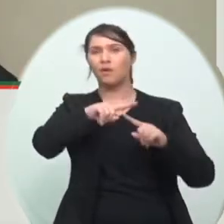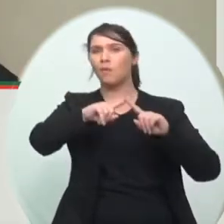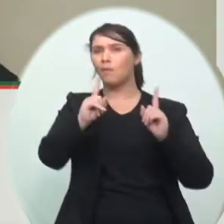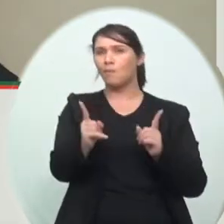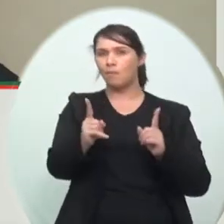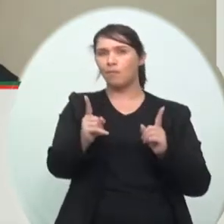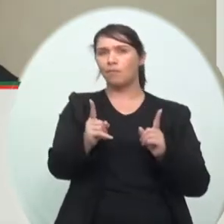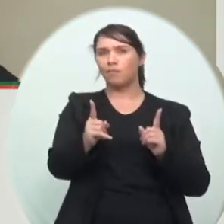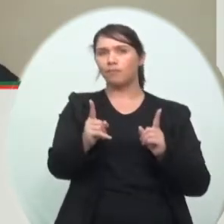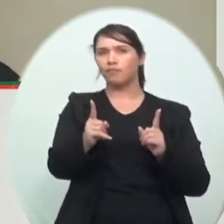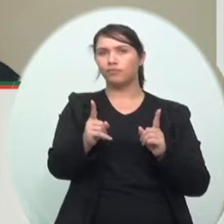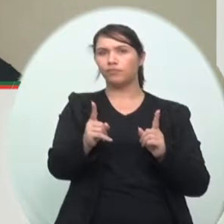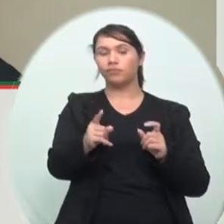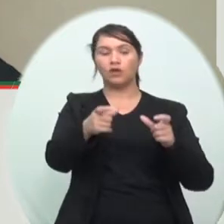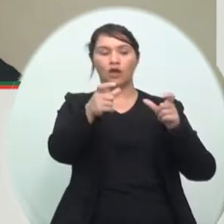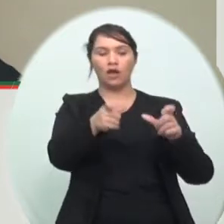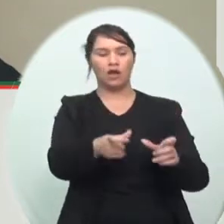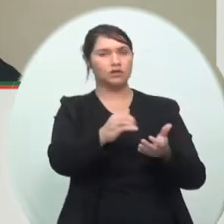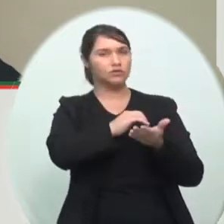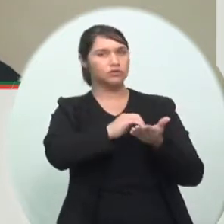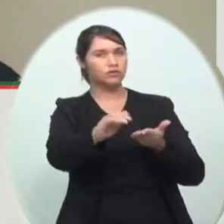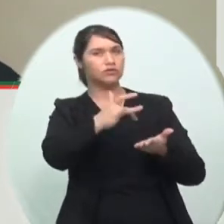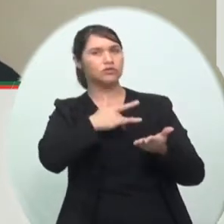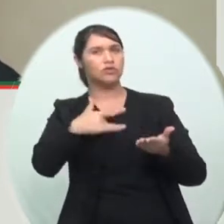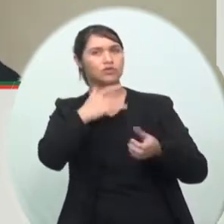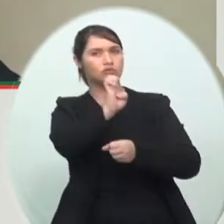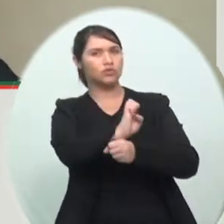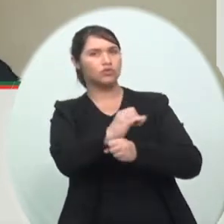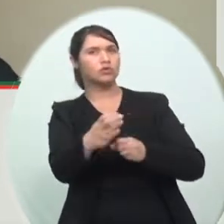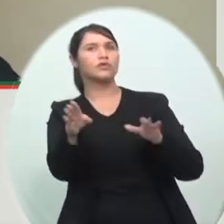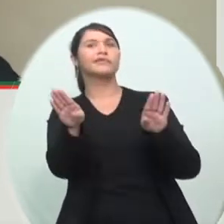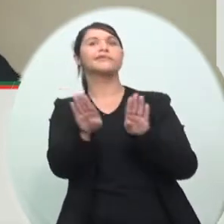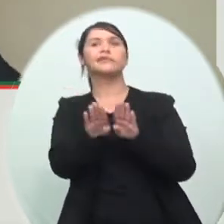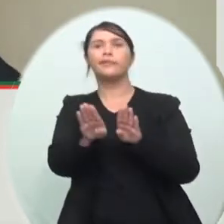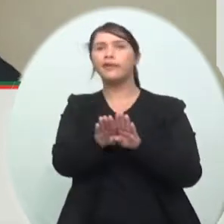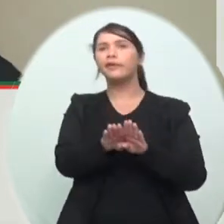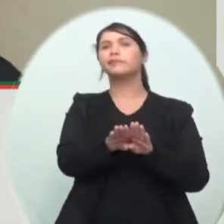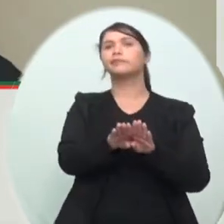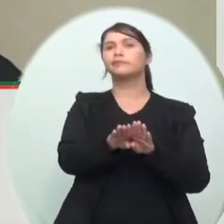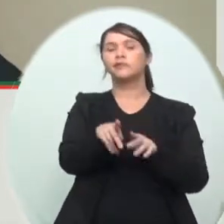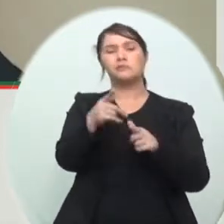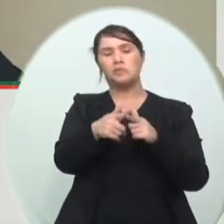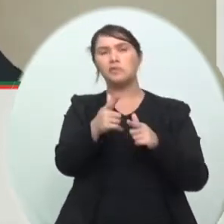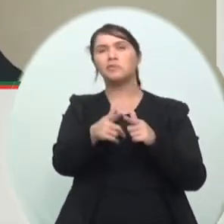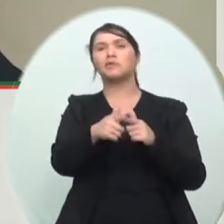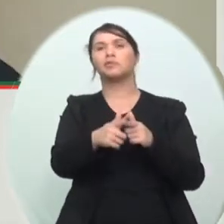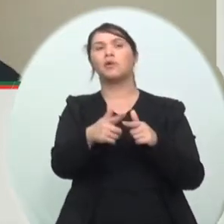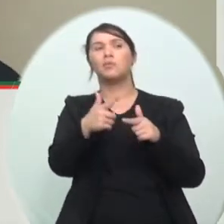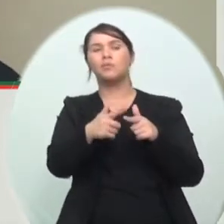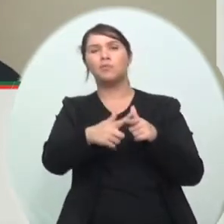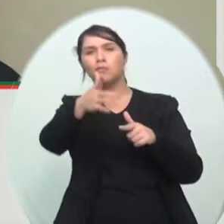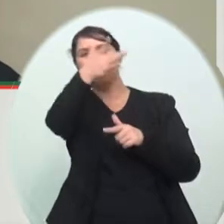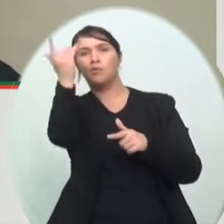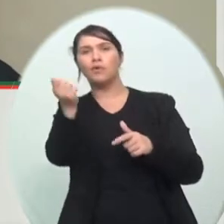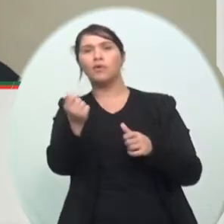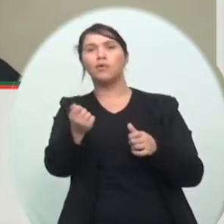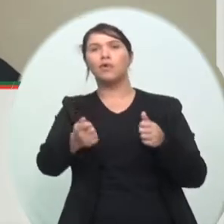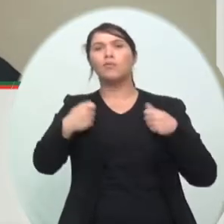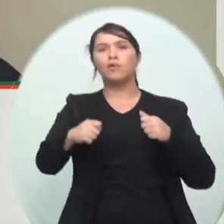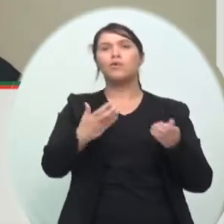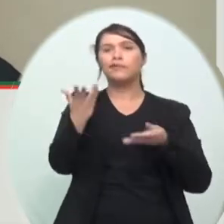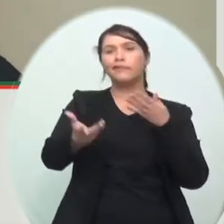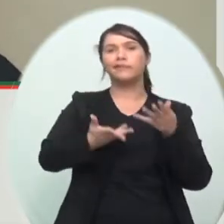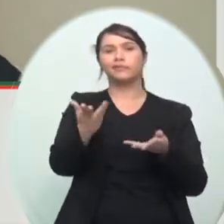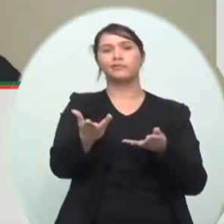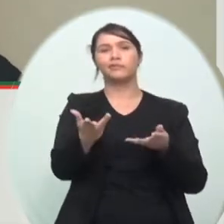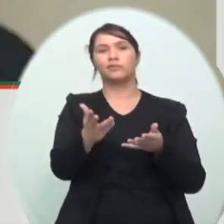Saúde do Estado, que não está acontecendo a situação que era para acontecer. O atendimento às pessoas que necessitam. E lá está,